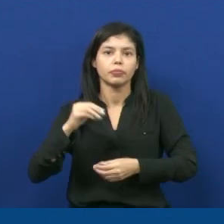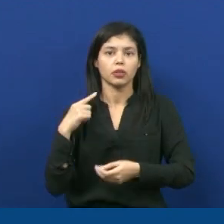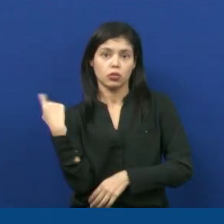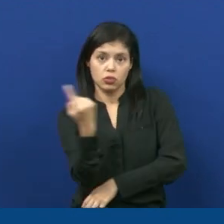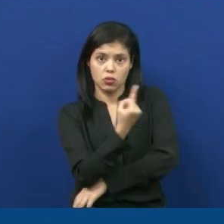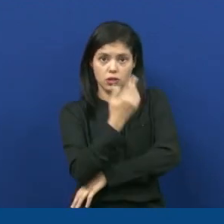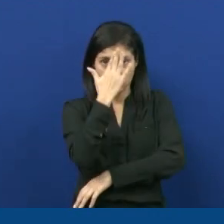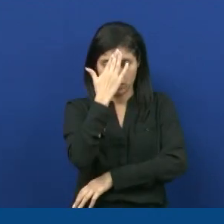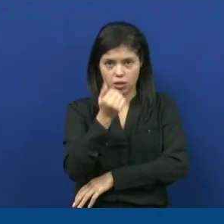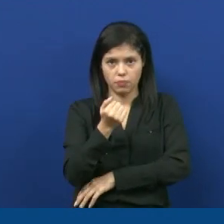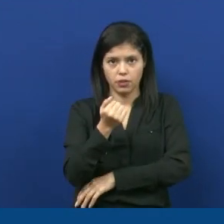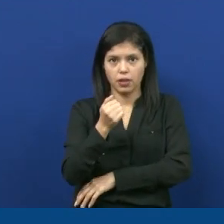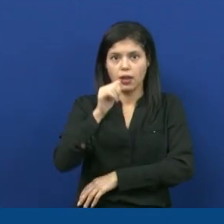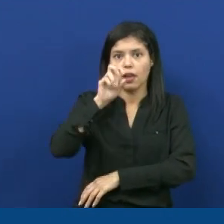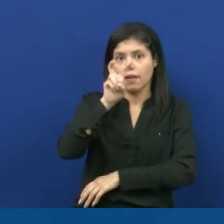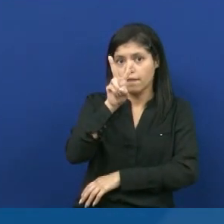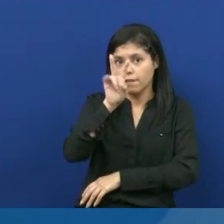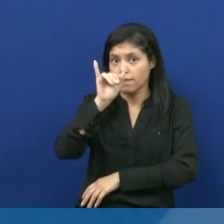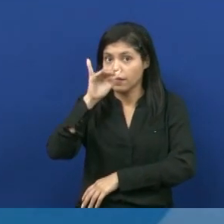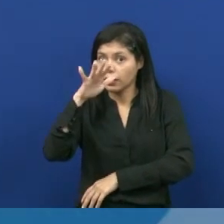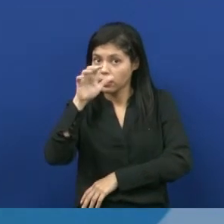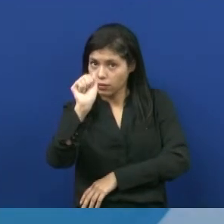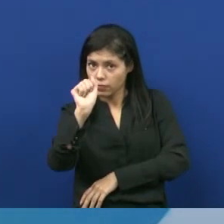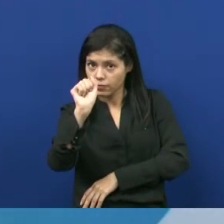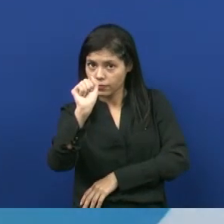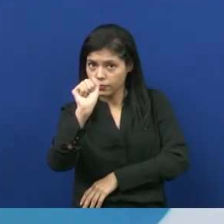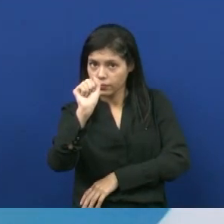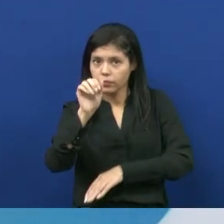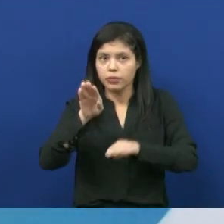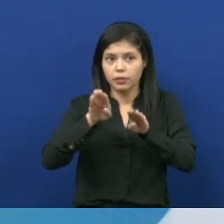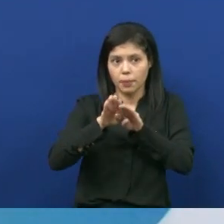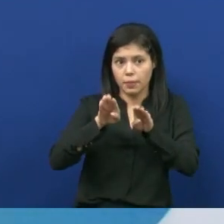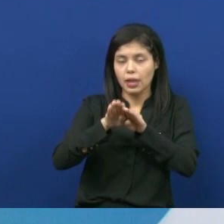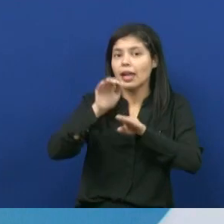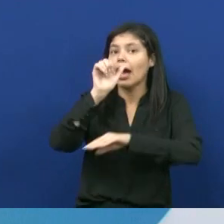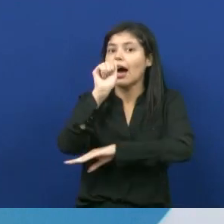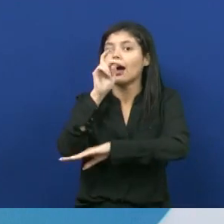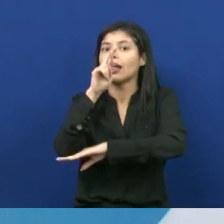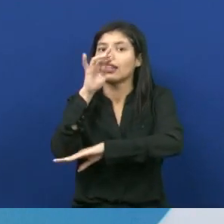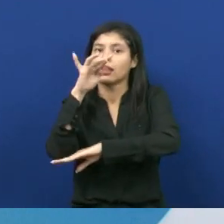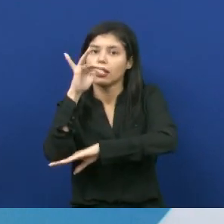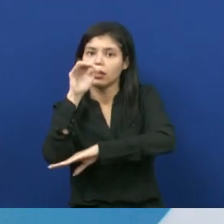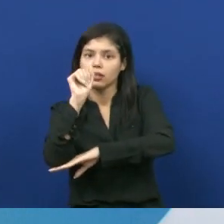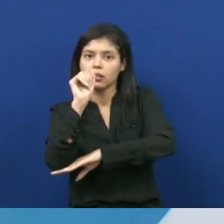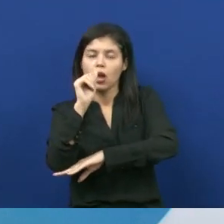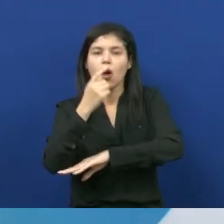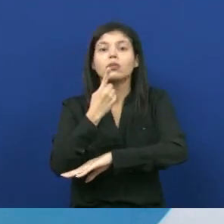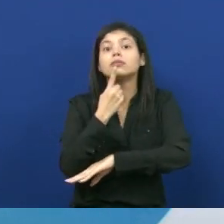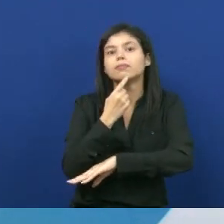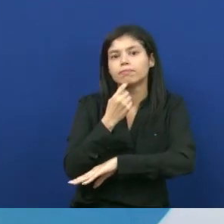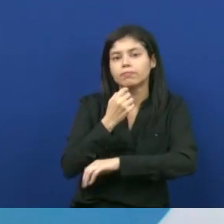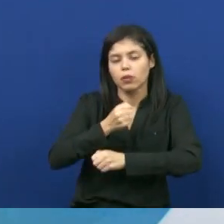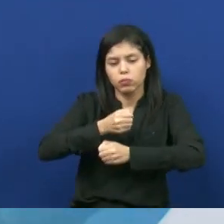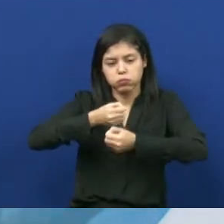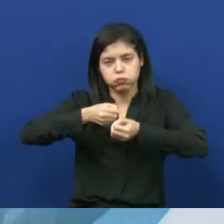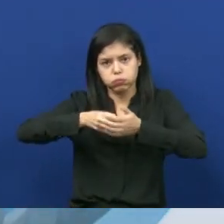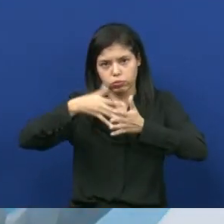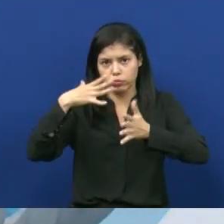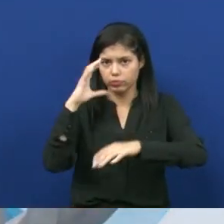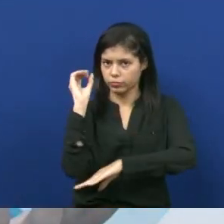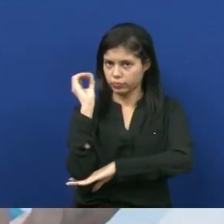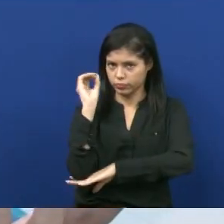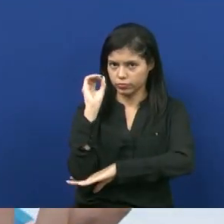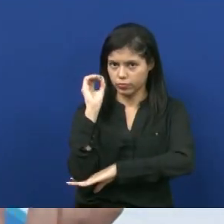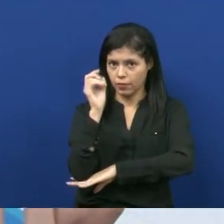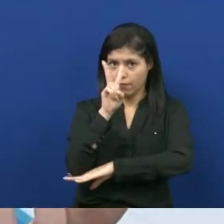temos veias e artérias. O sangue cheio de oxigênio, ele é levado pelas artérias até o